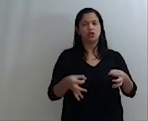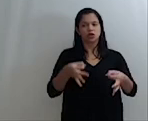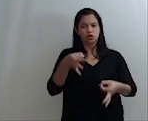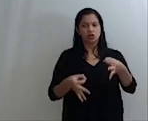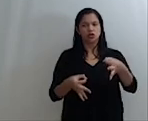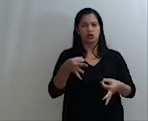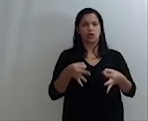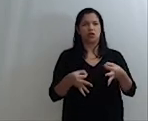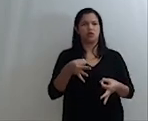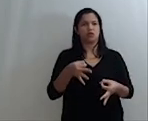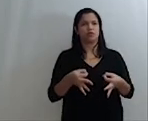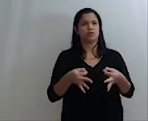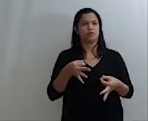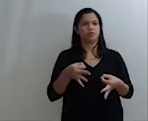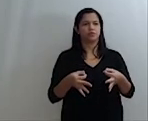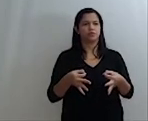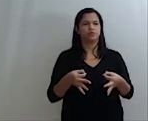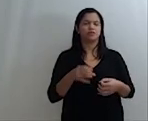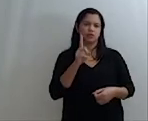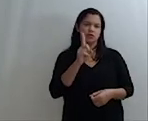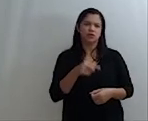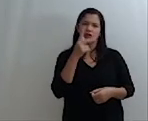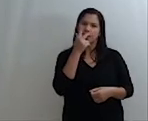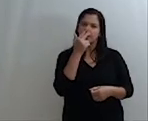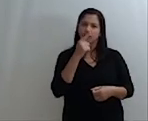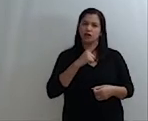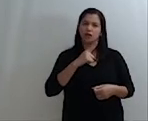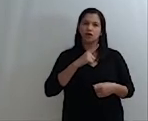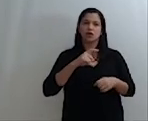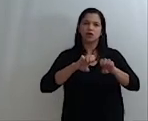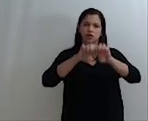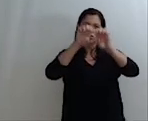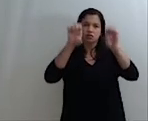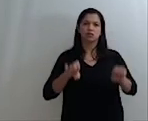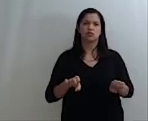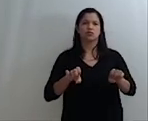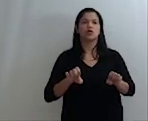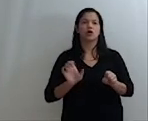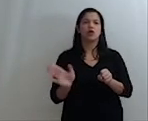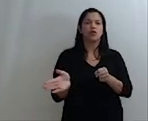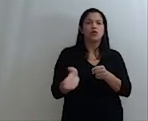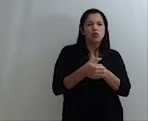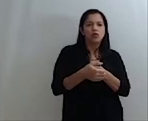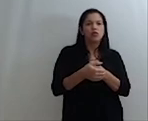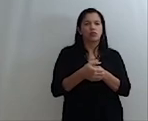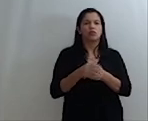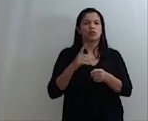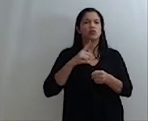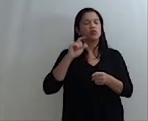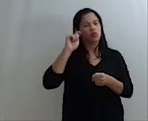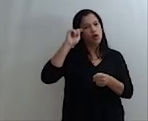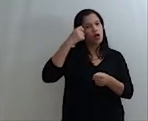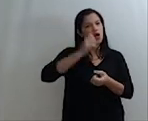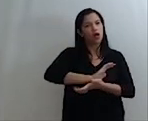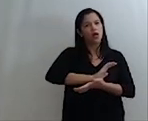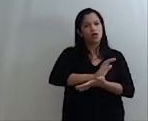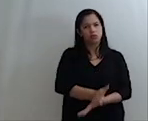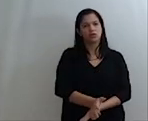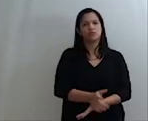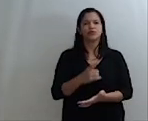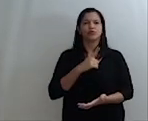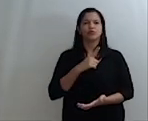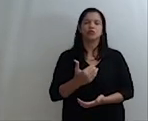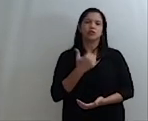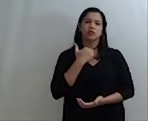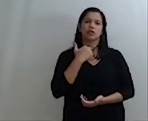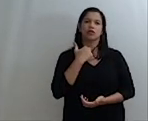ã que é um racismo estrutural em relação ao qual não podemos jamais eh duvidar sobre o qual não podemos